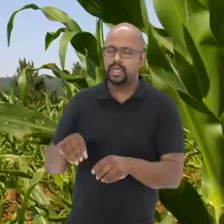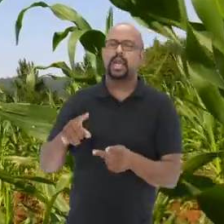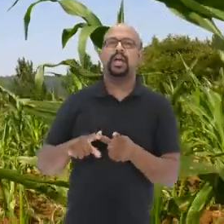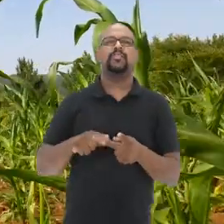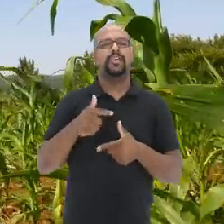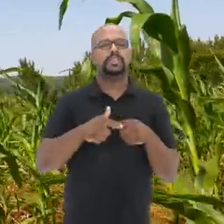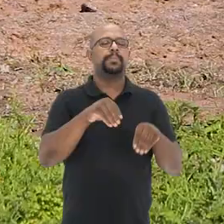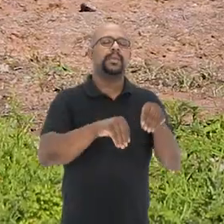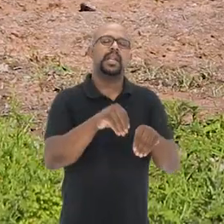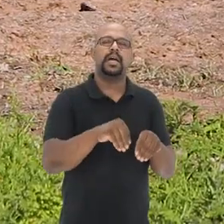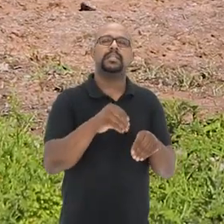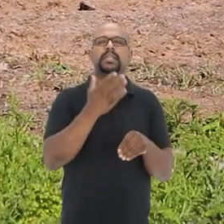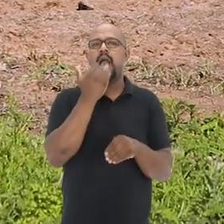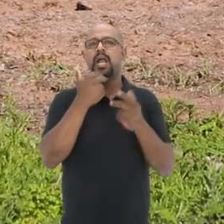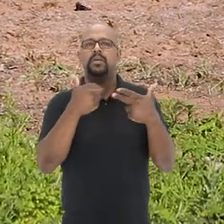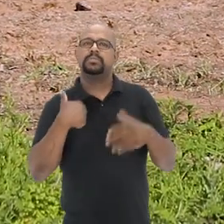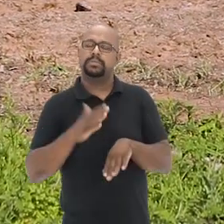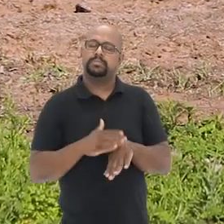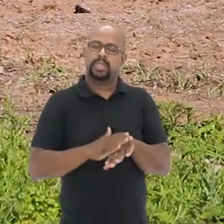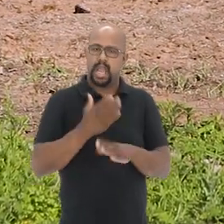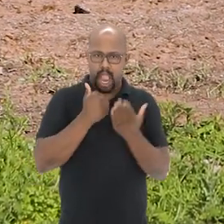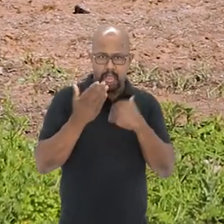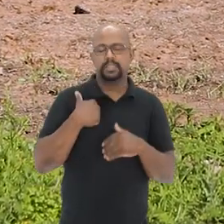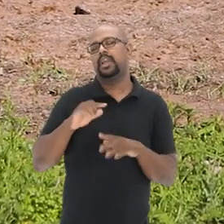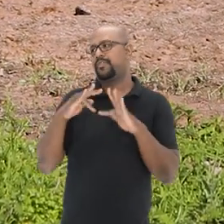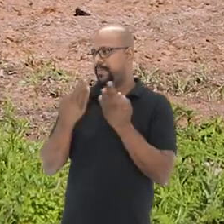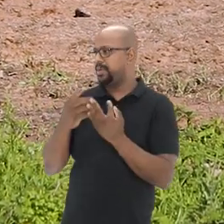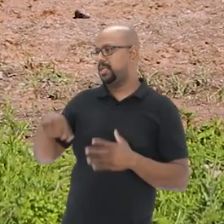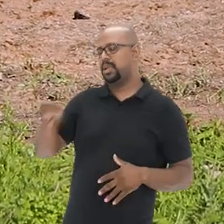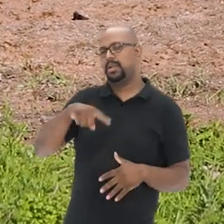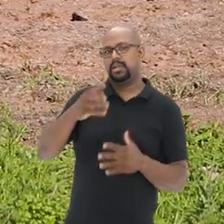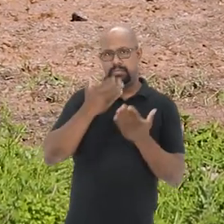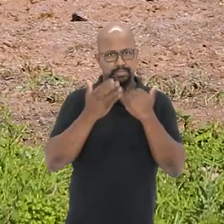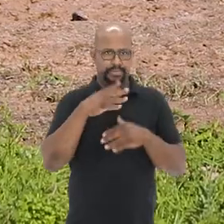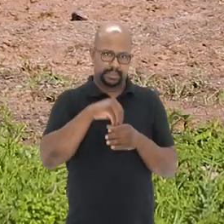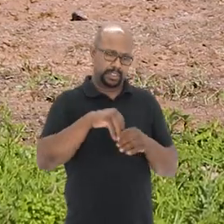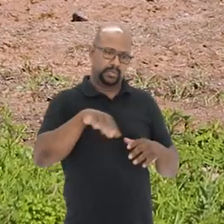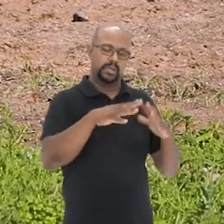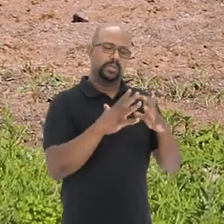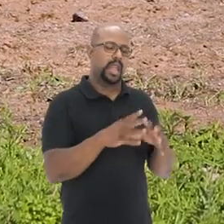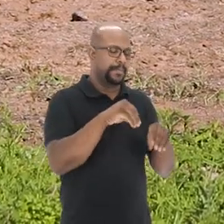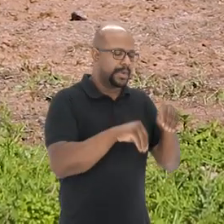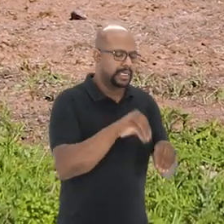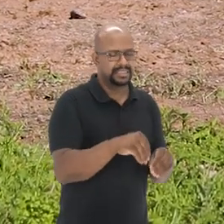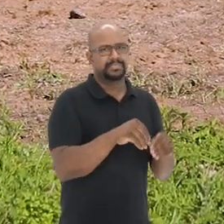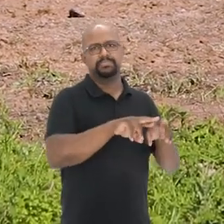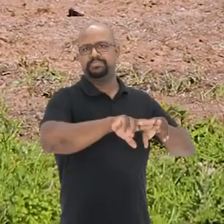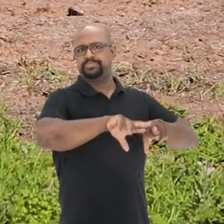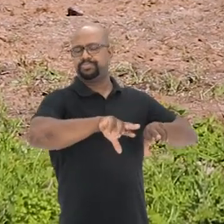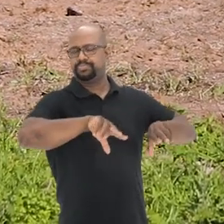de agricultura, faz uma plantação para o seu próprio consumo da família, né, dentro da aldeia onde se planta